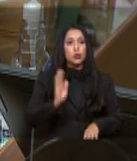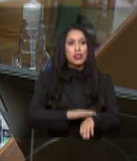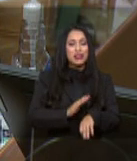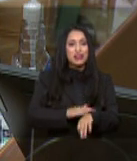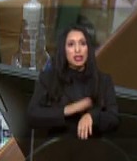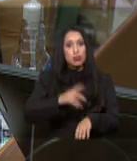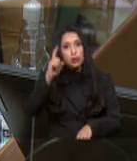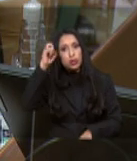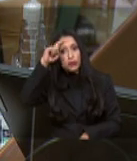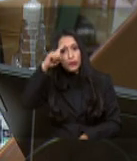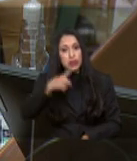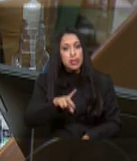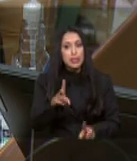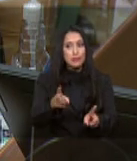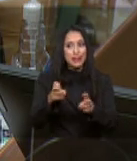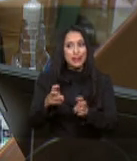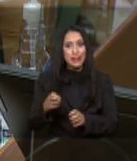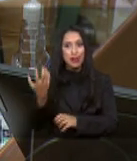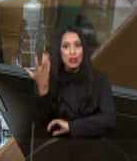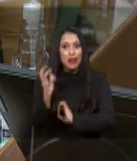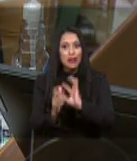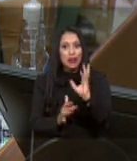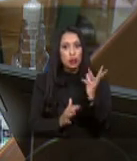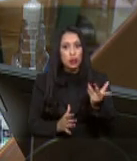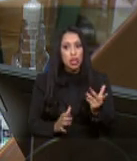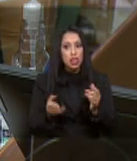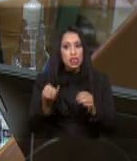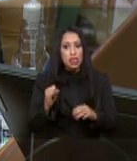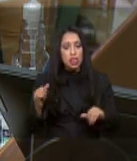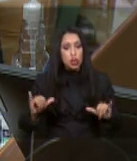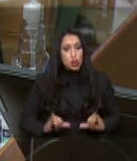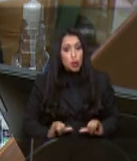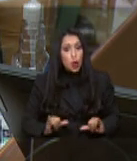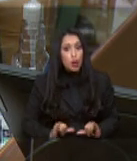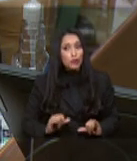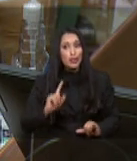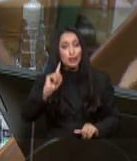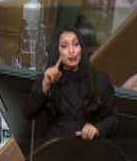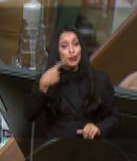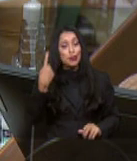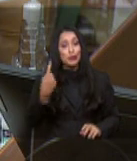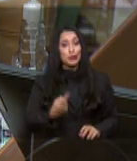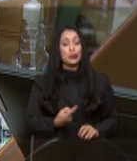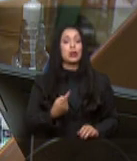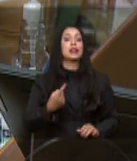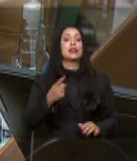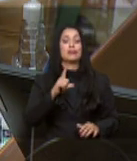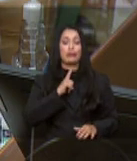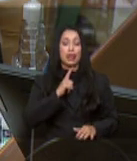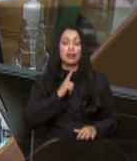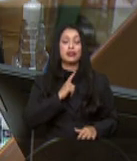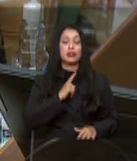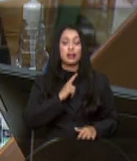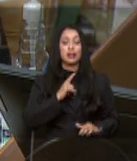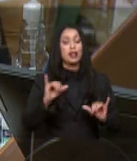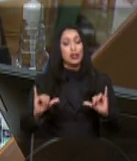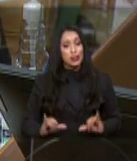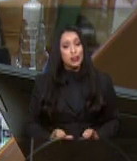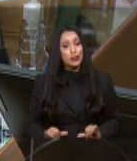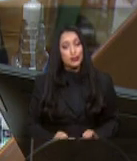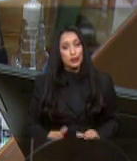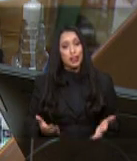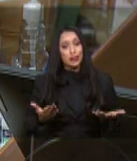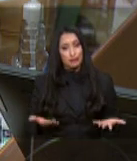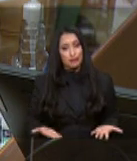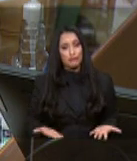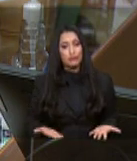de comprovar que a natureza cobra fatura quando ela é maltratada ou destratada, e não para apenas os viventes de um tempo, mas de outros